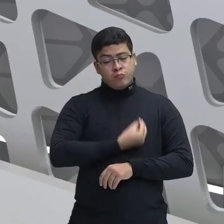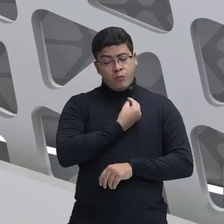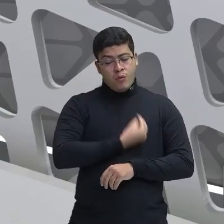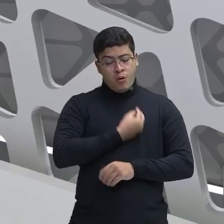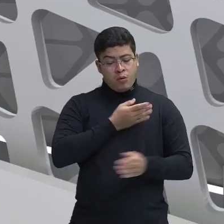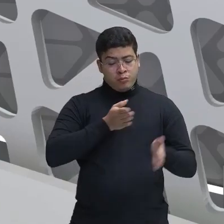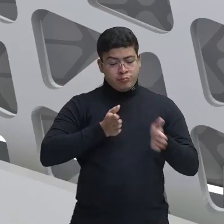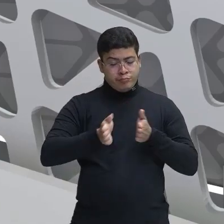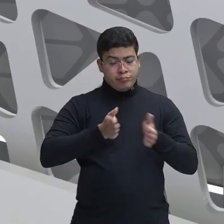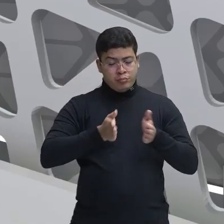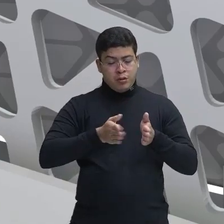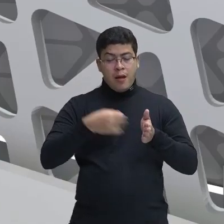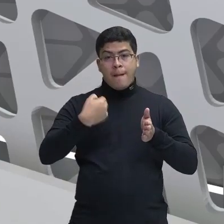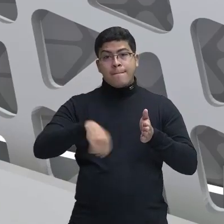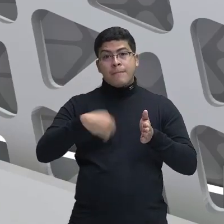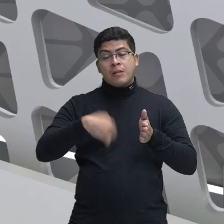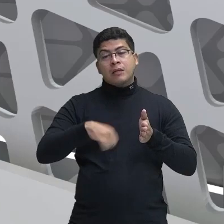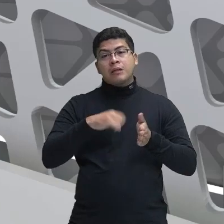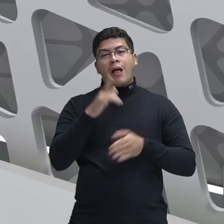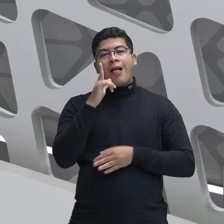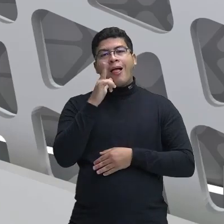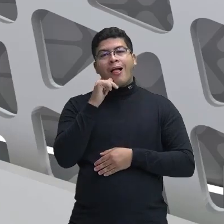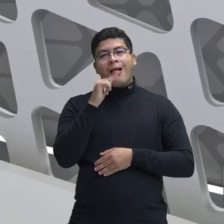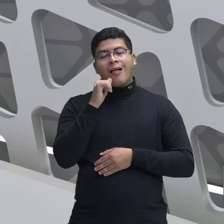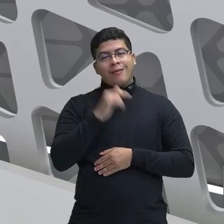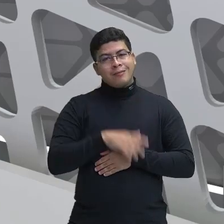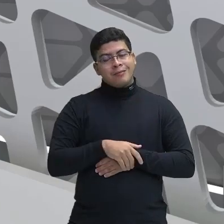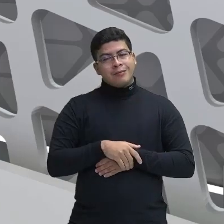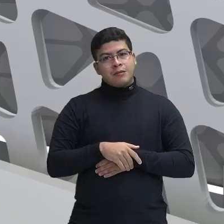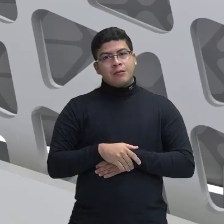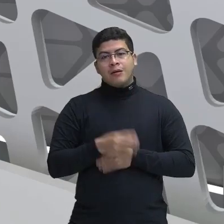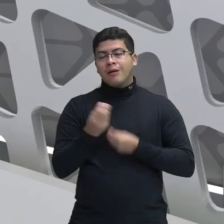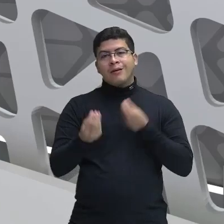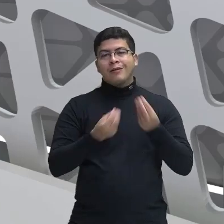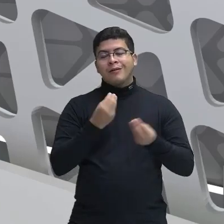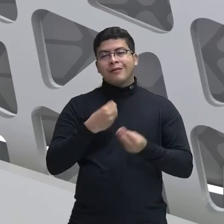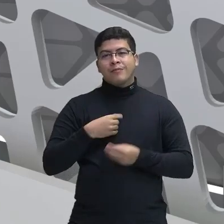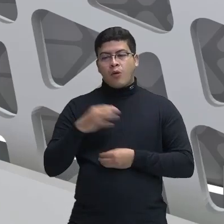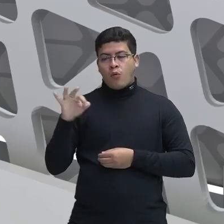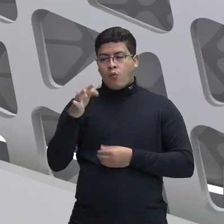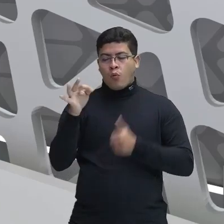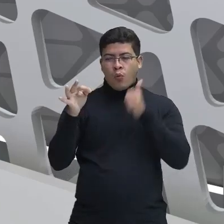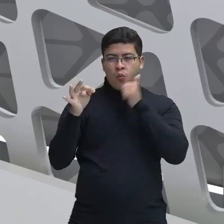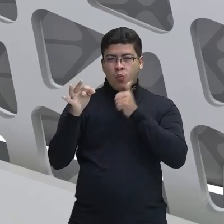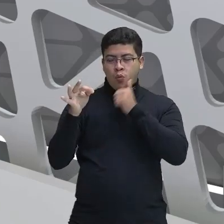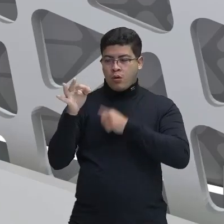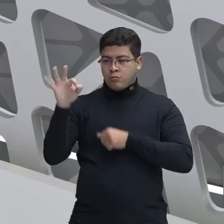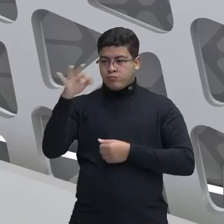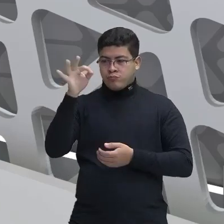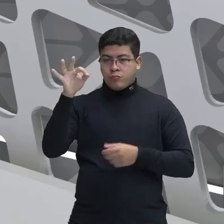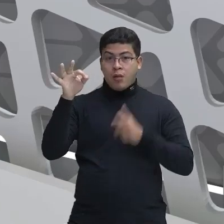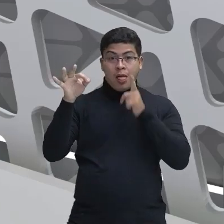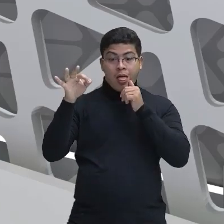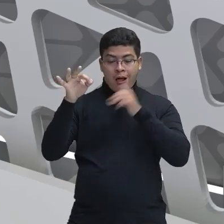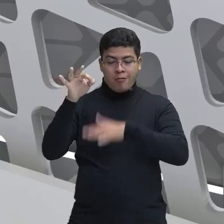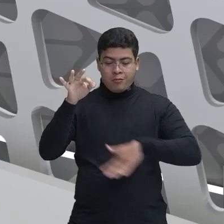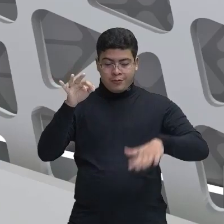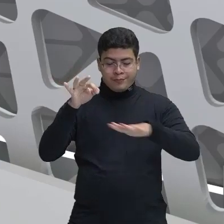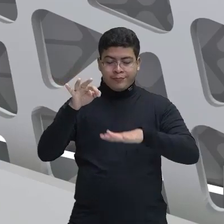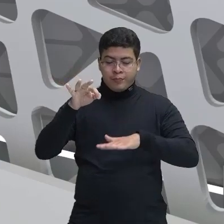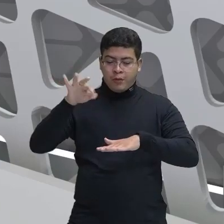ele depende da água. Quando a fêmea, por exemplo, precisa depositar os seus ovos, ela vai depositar na